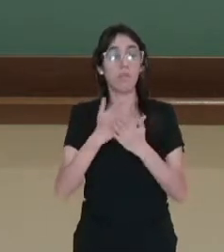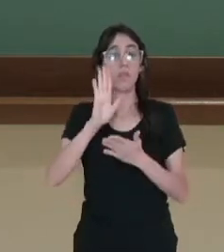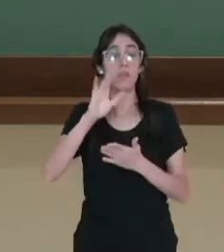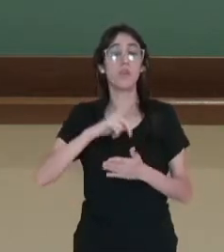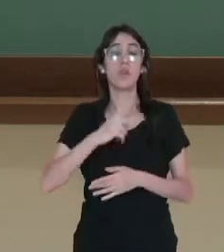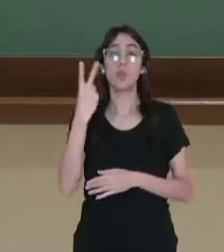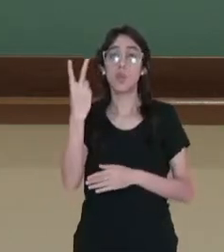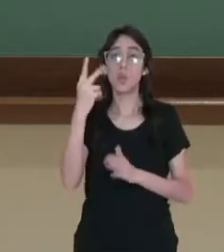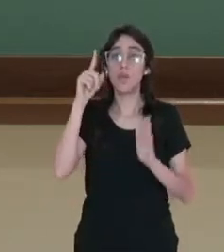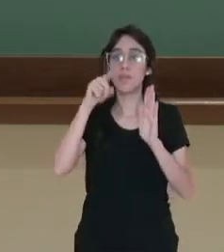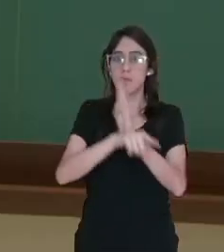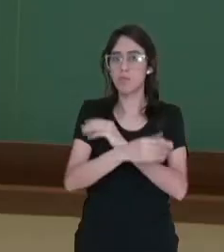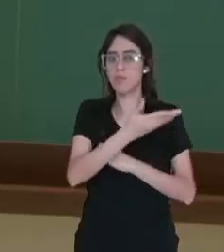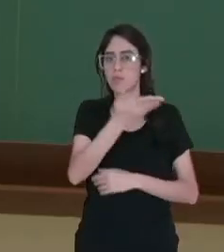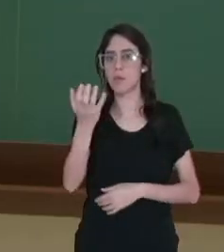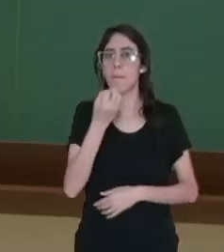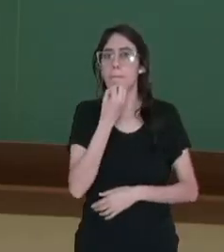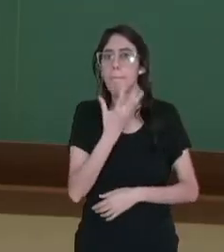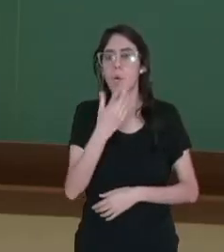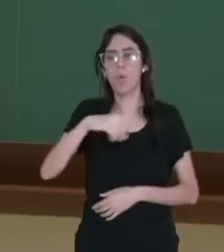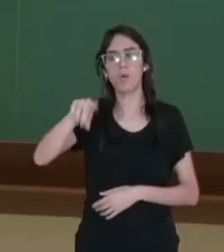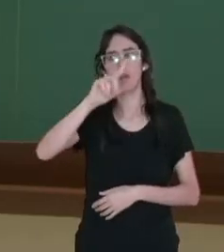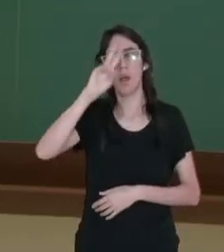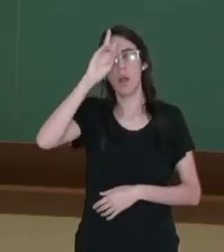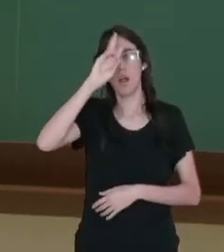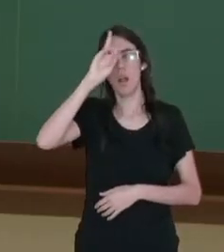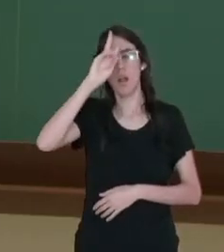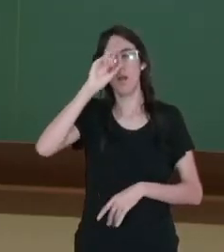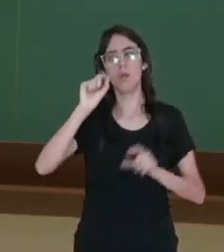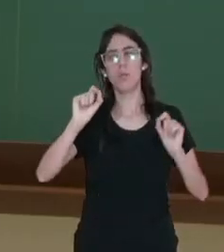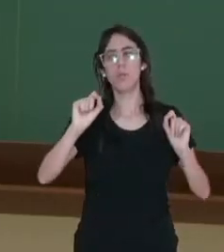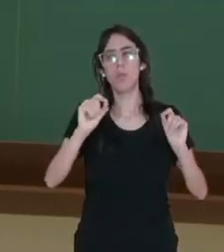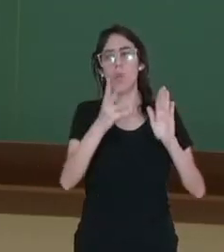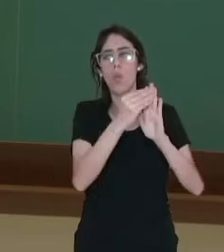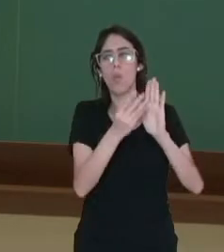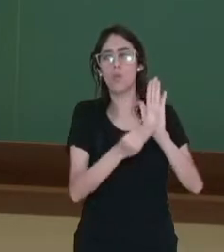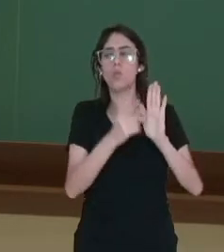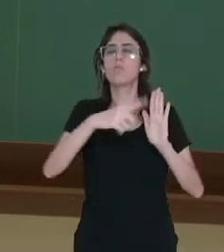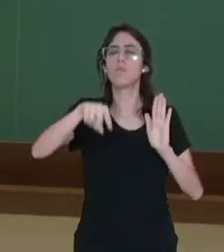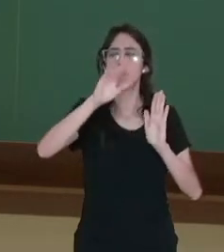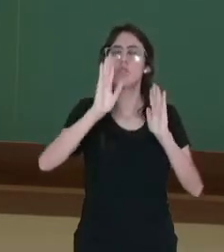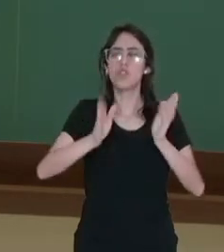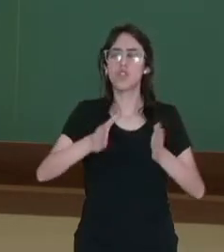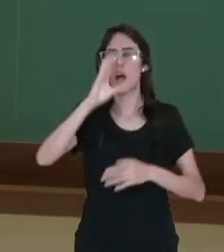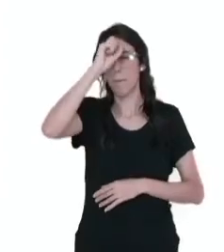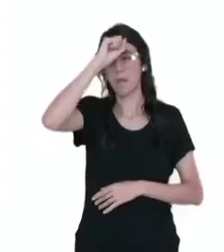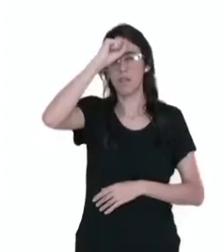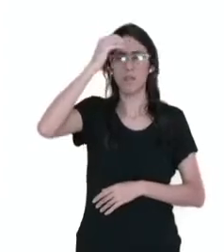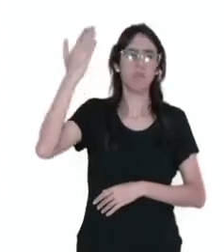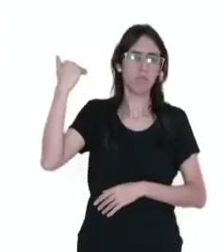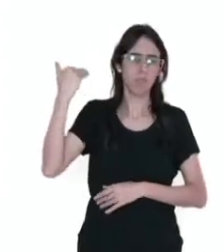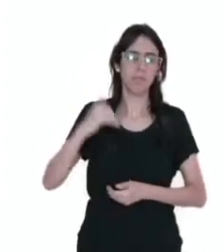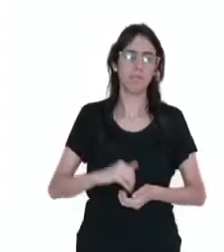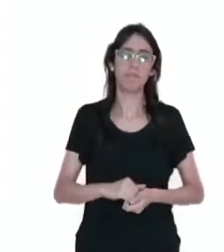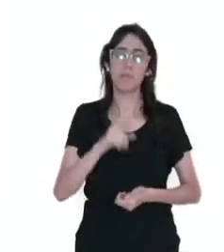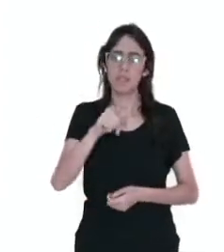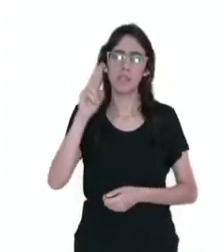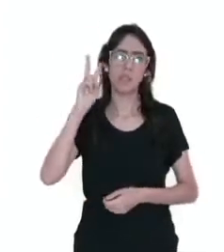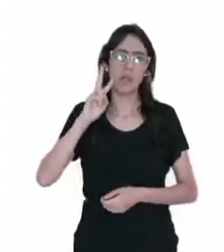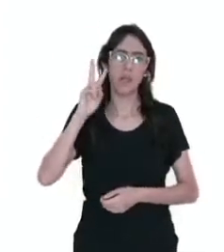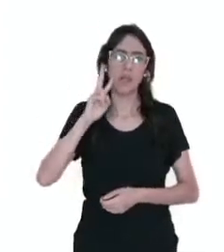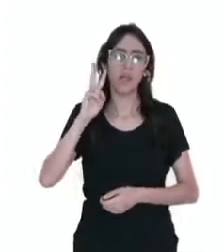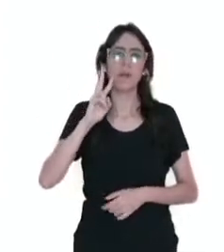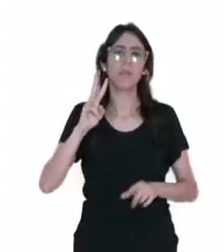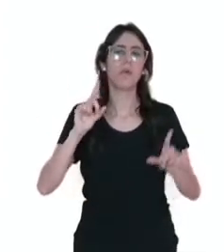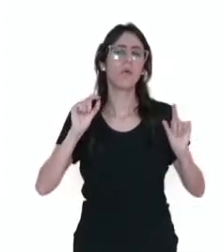perguntinhas bem espertas aqui para você lembrar de conteúdos que você já aprendeu. Primeiro, você lembra